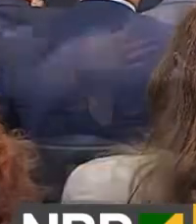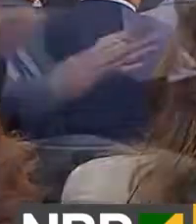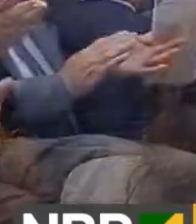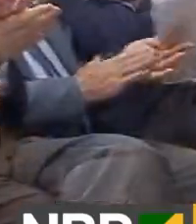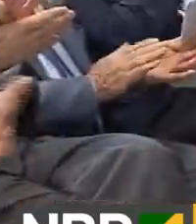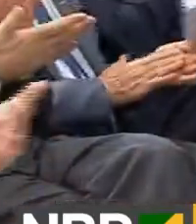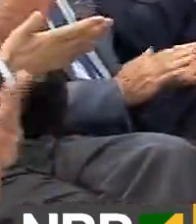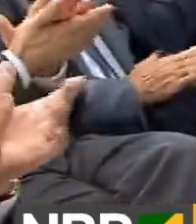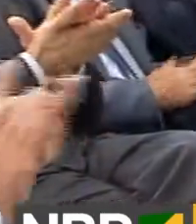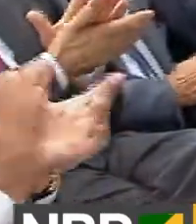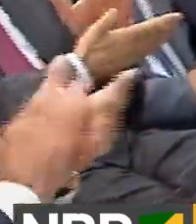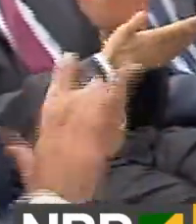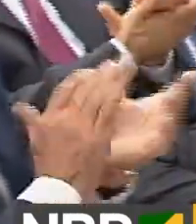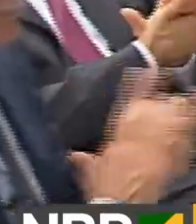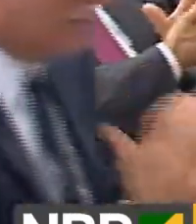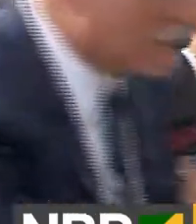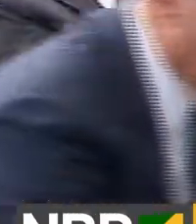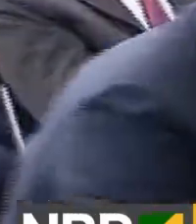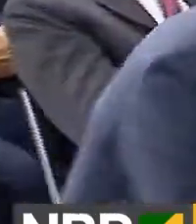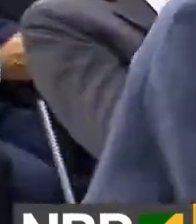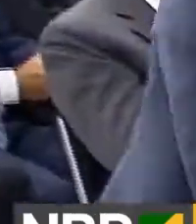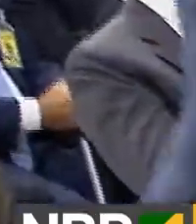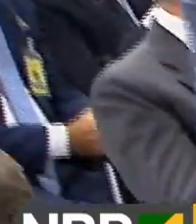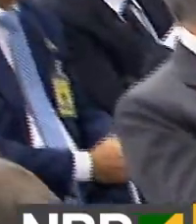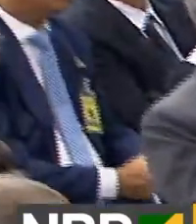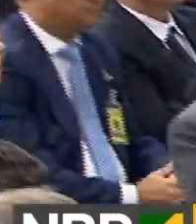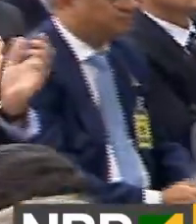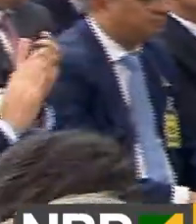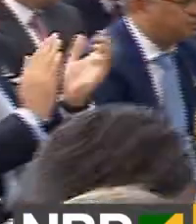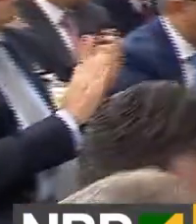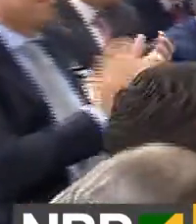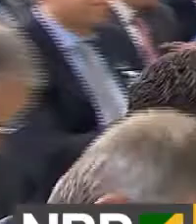está encerrada essa cerimônia